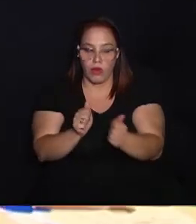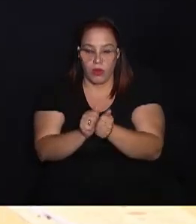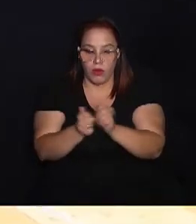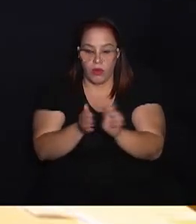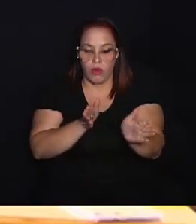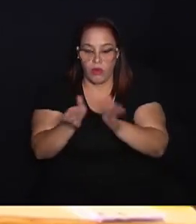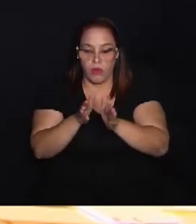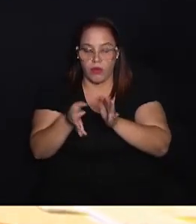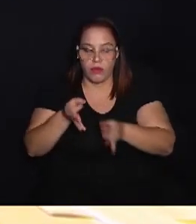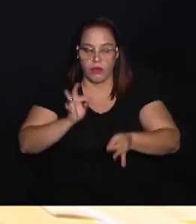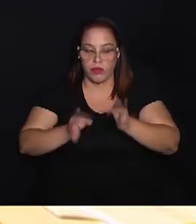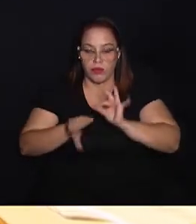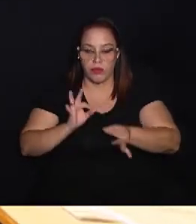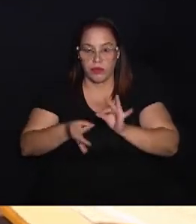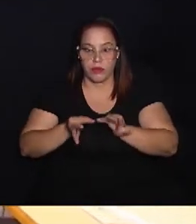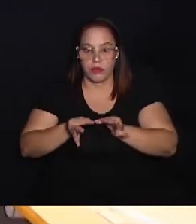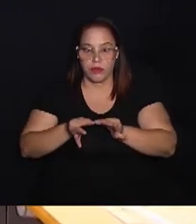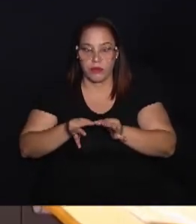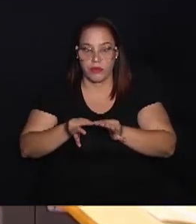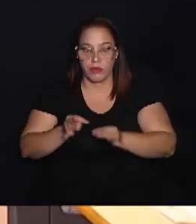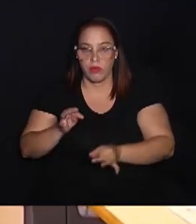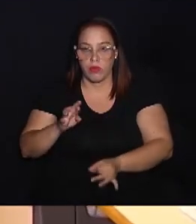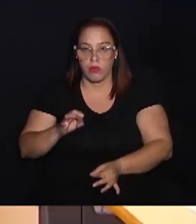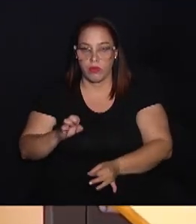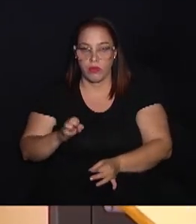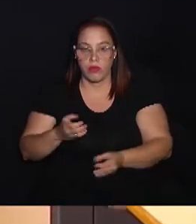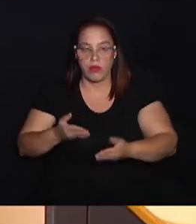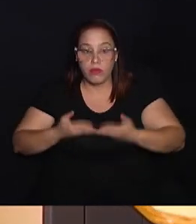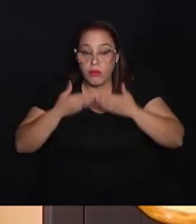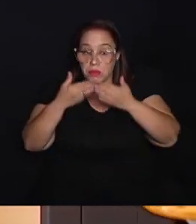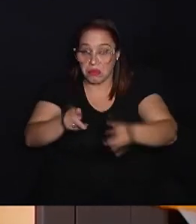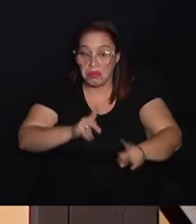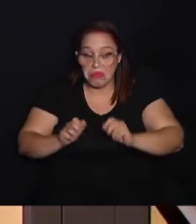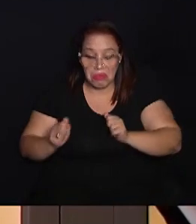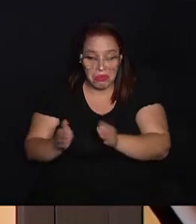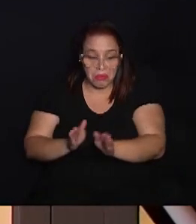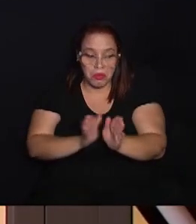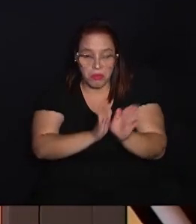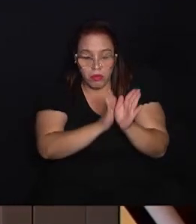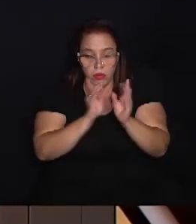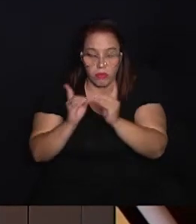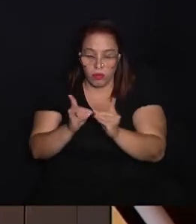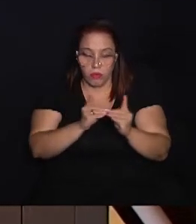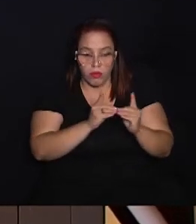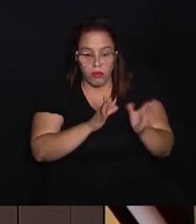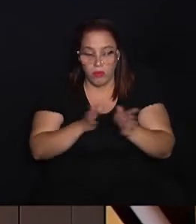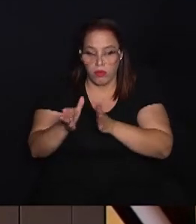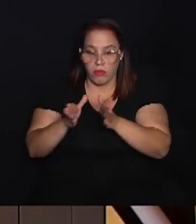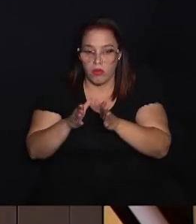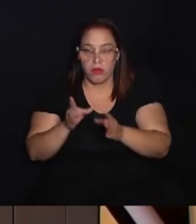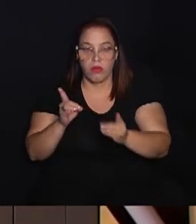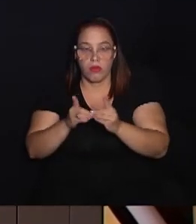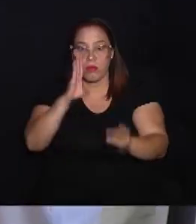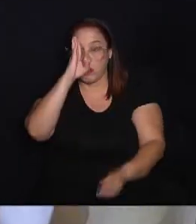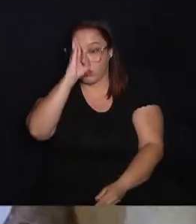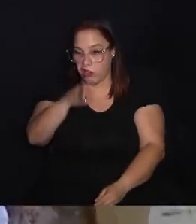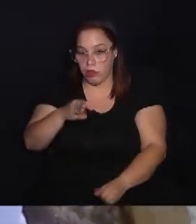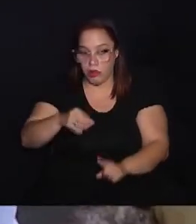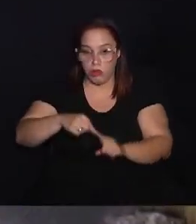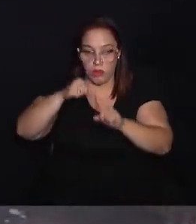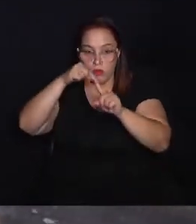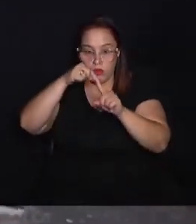de cidadão. Das 2.532 sessões eleitorais distribuídas em 268 locais de votação, 1.100 sessões